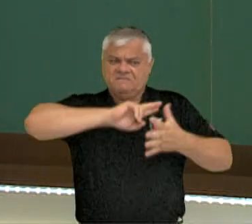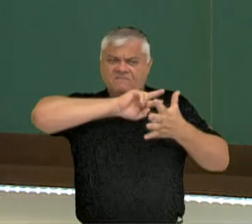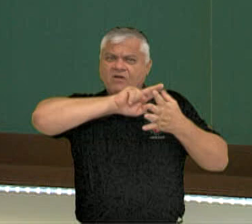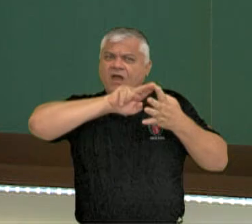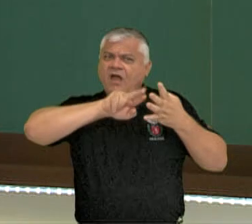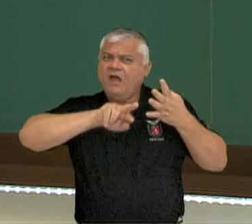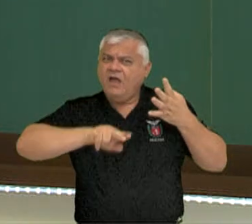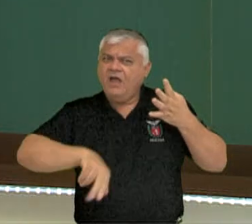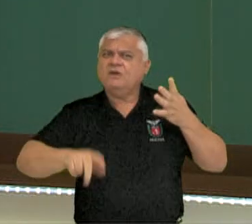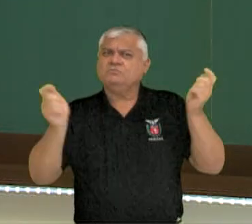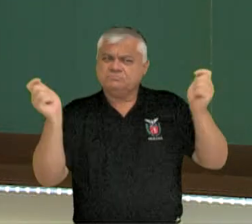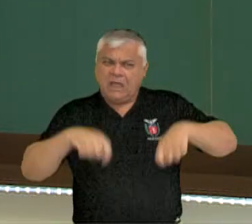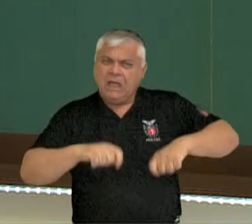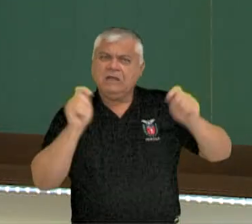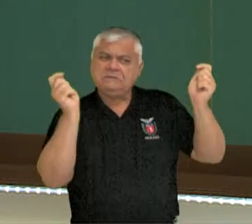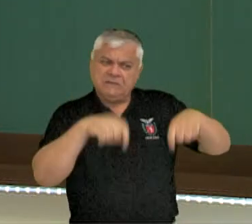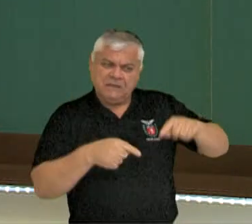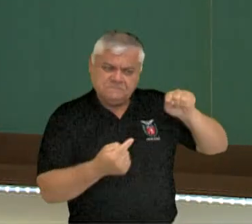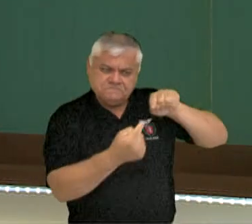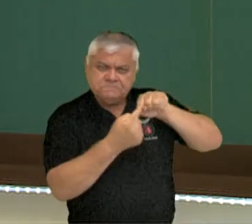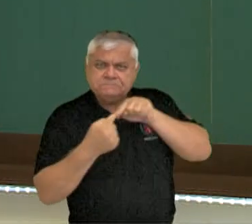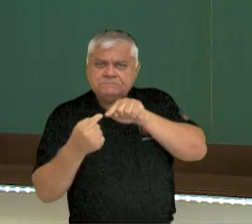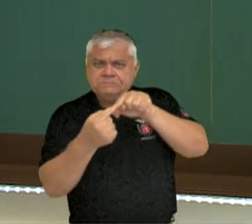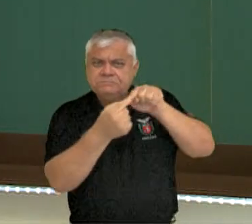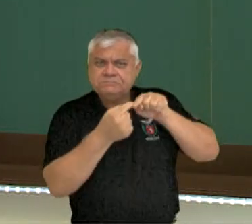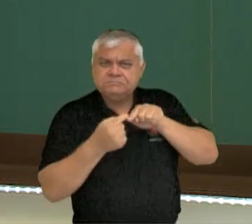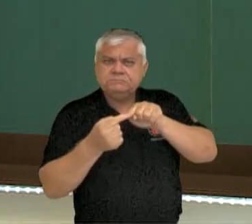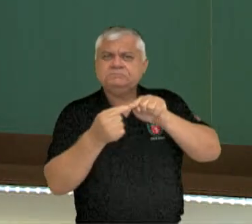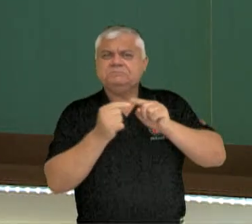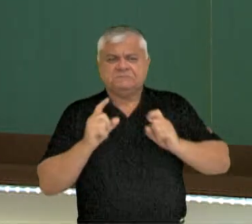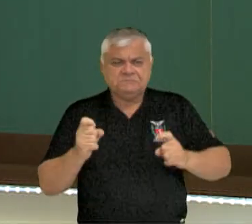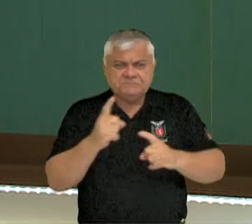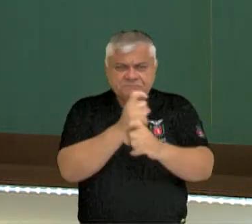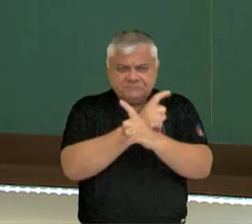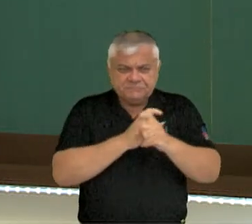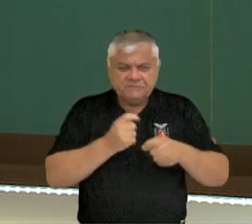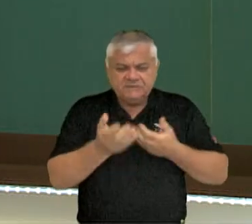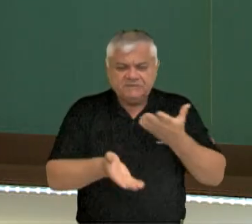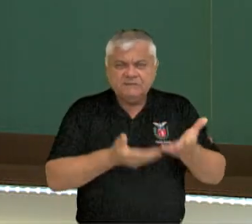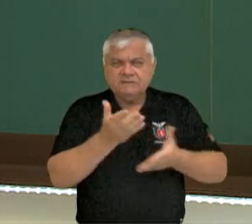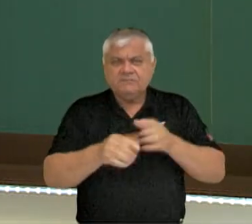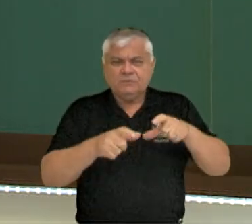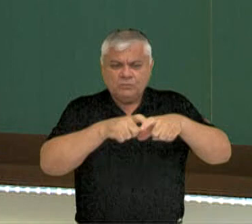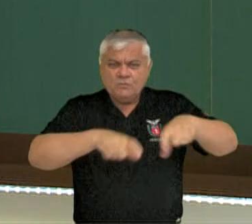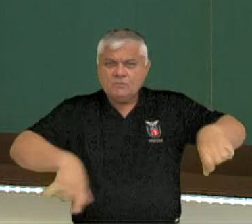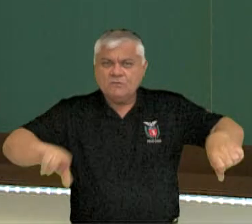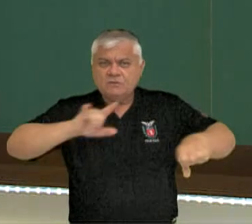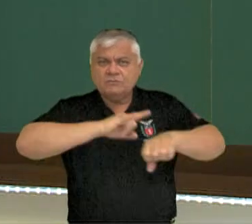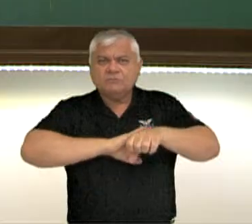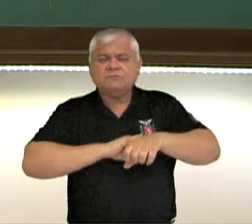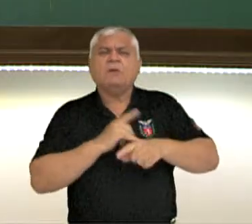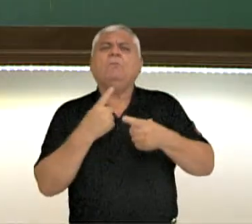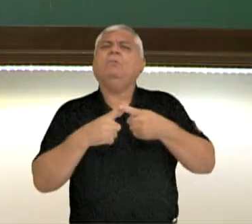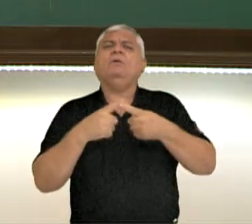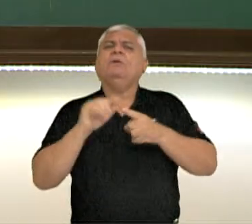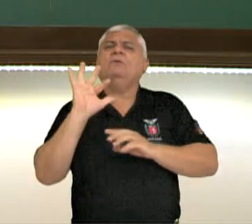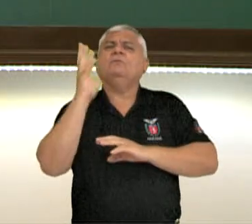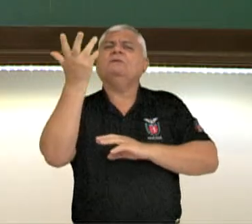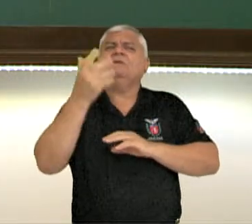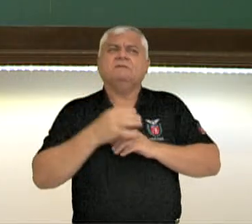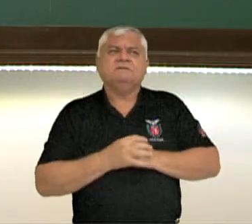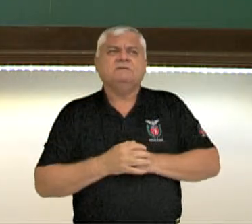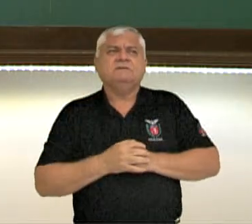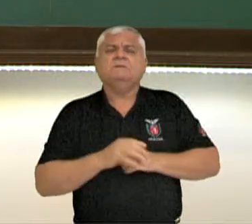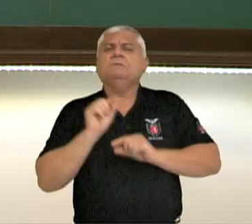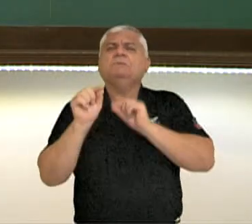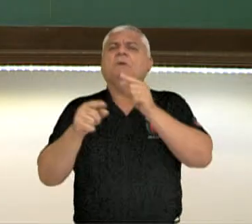Existem várias possibilidades de utilização dessas algas para o tratamento de esgoto. E por que isso acontece, né? Quais